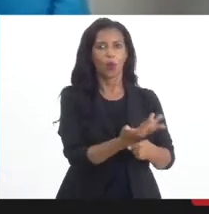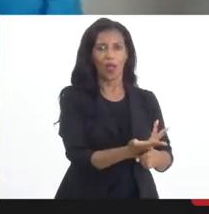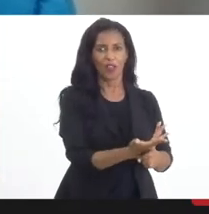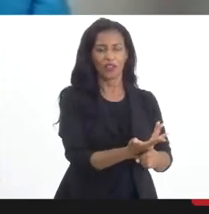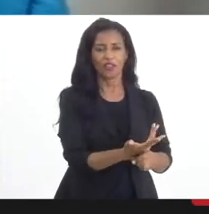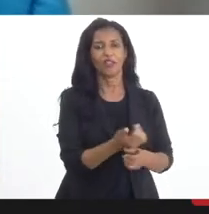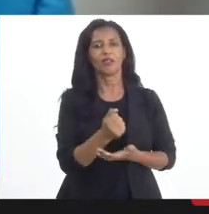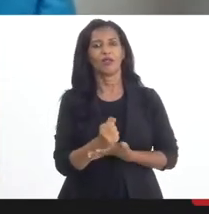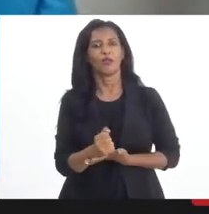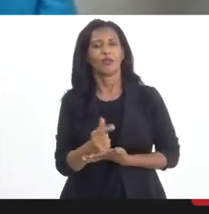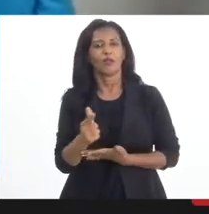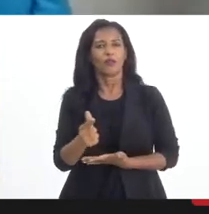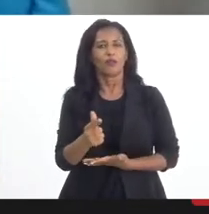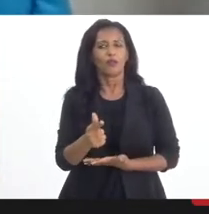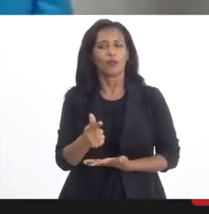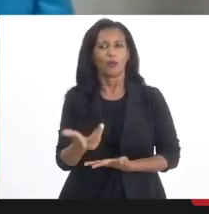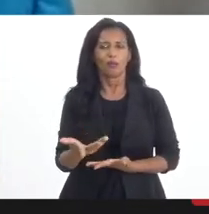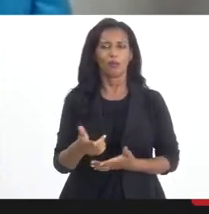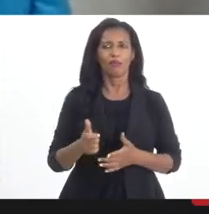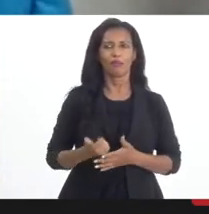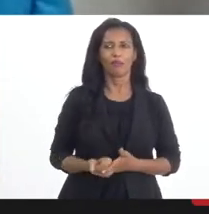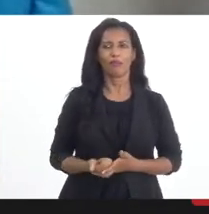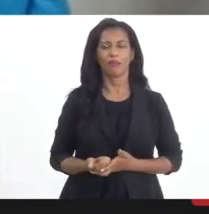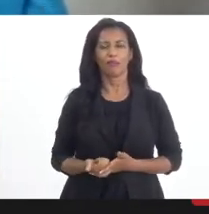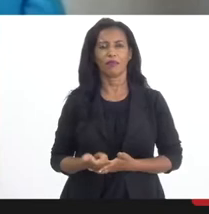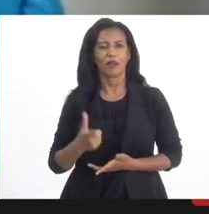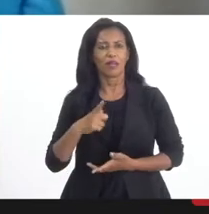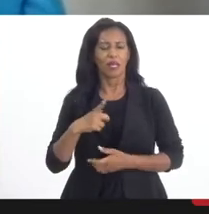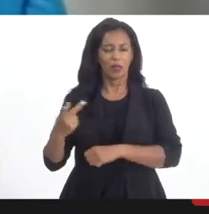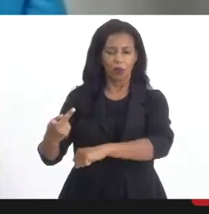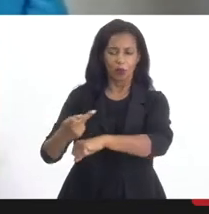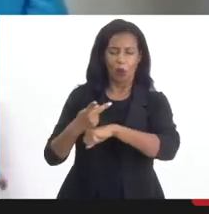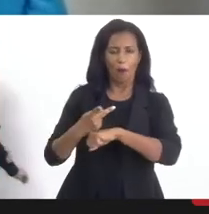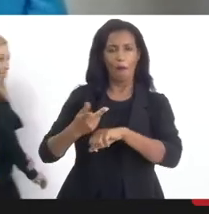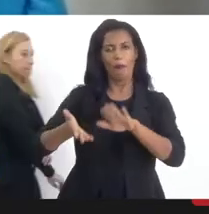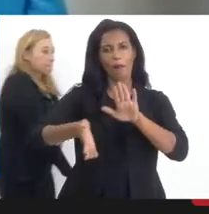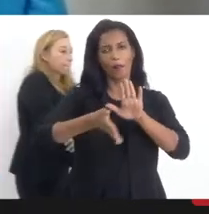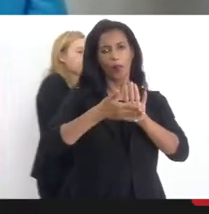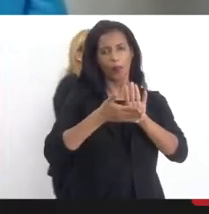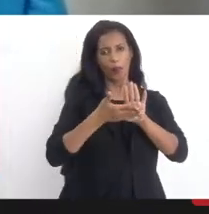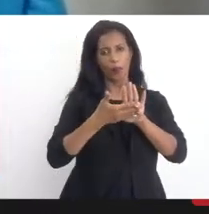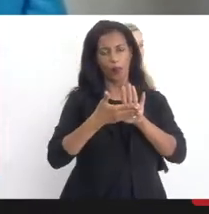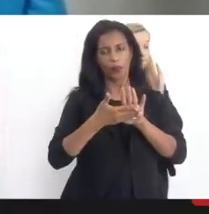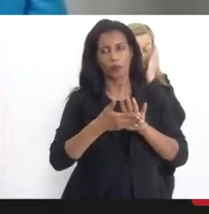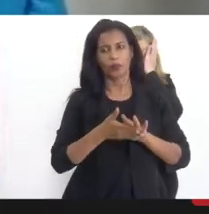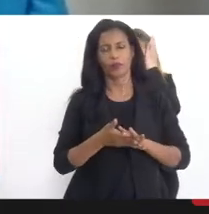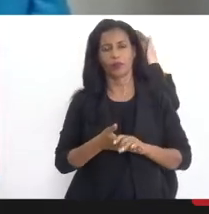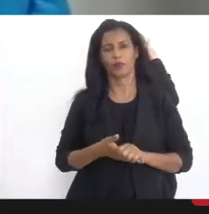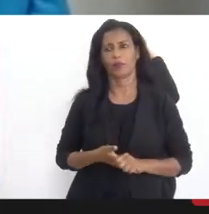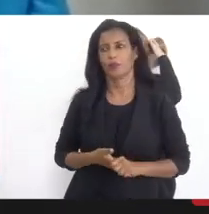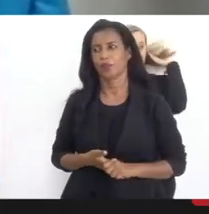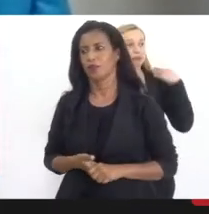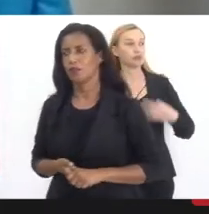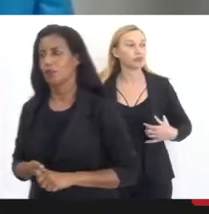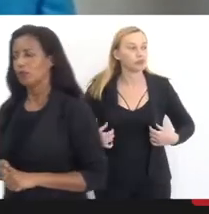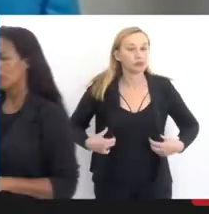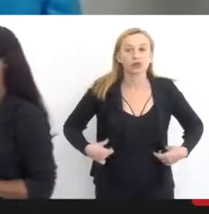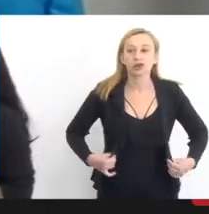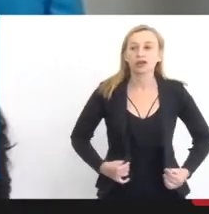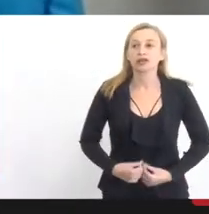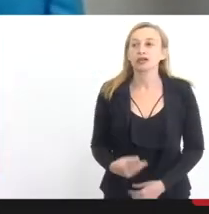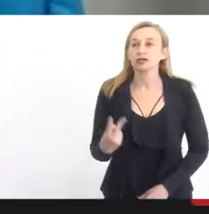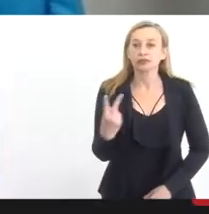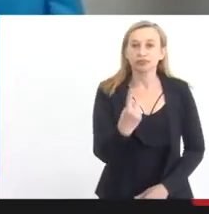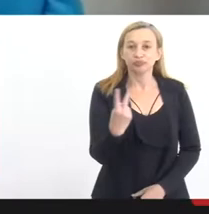grande que a UESO tenha nos procurado propondo a unidade das duas